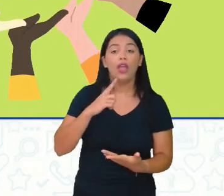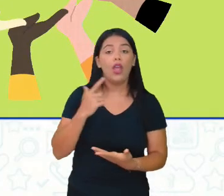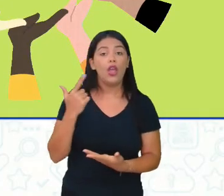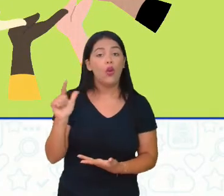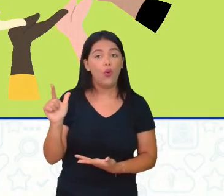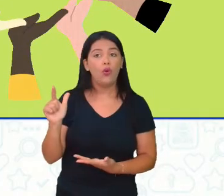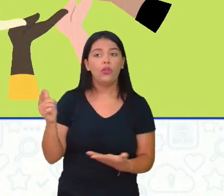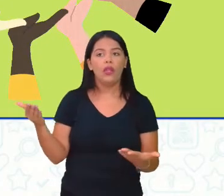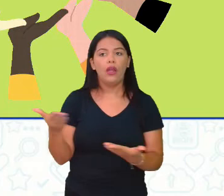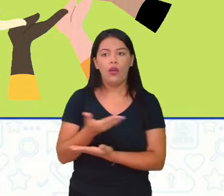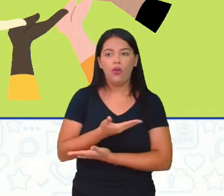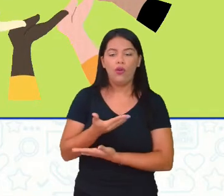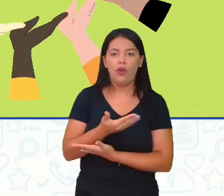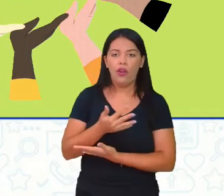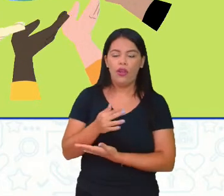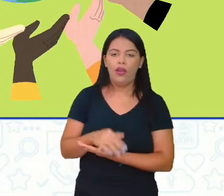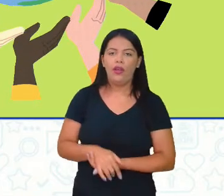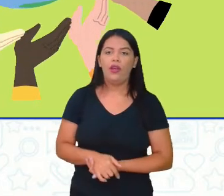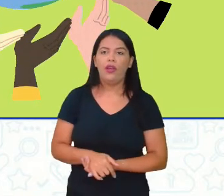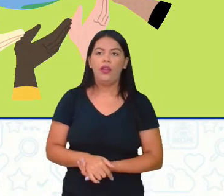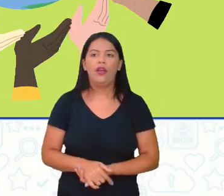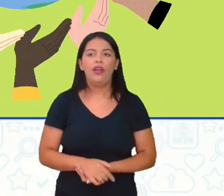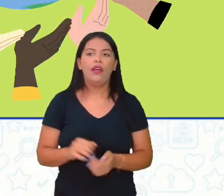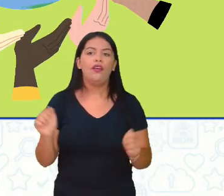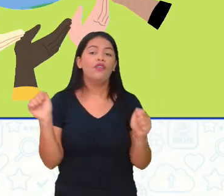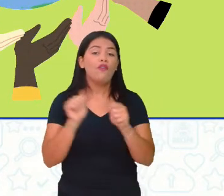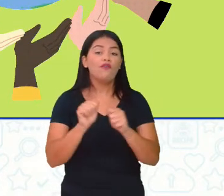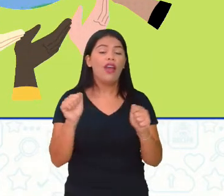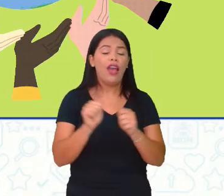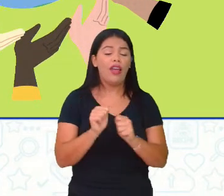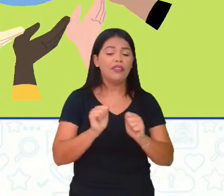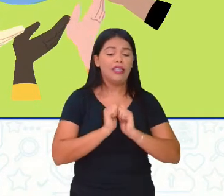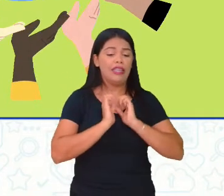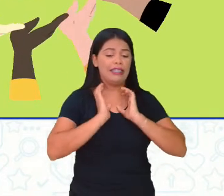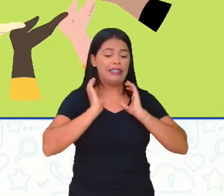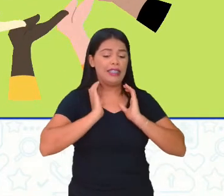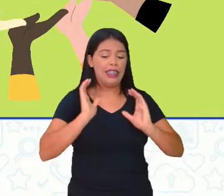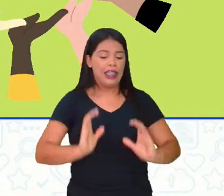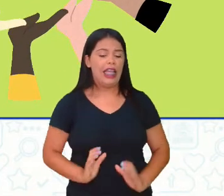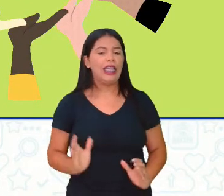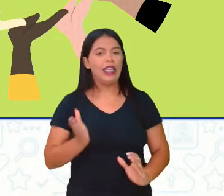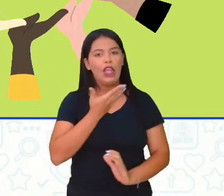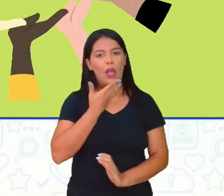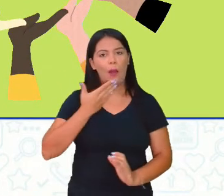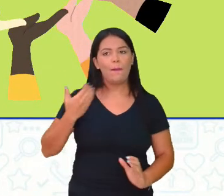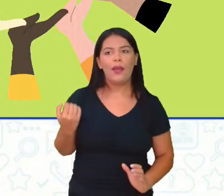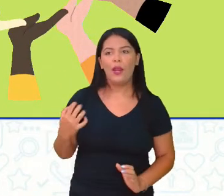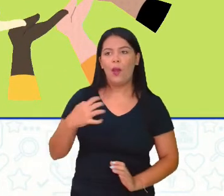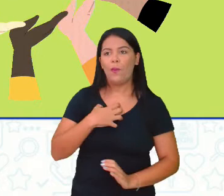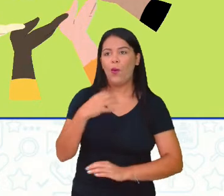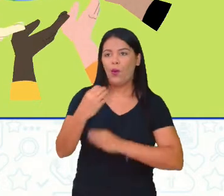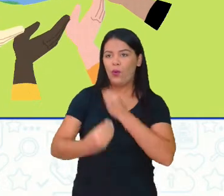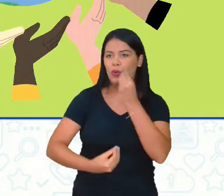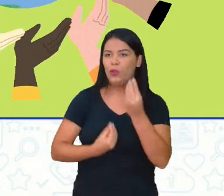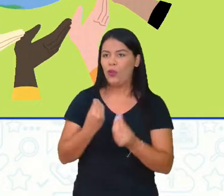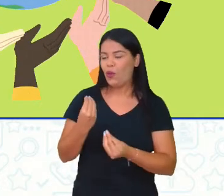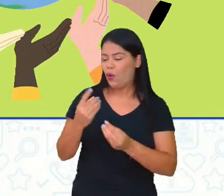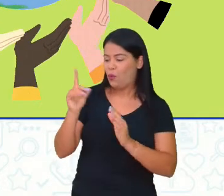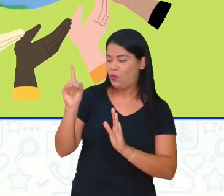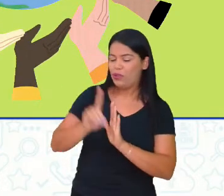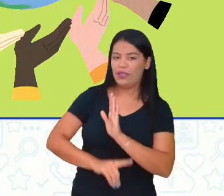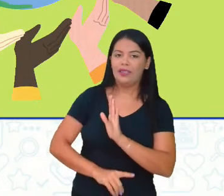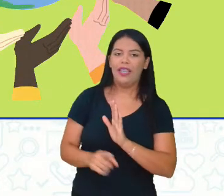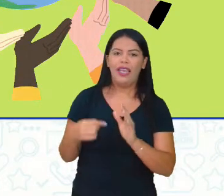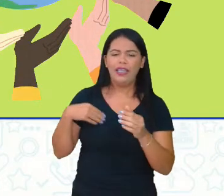O exercício da cidadania é a melhor forma de os direitos, ficou colado aí, tá? Leiam